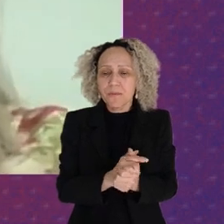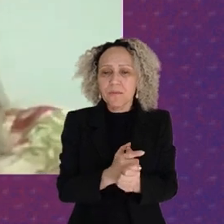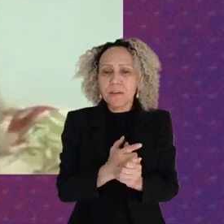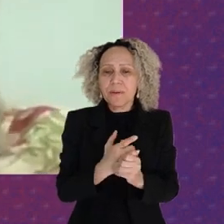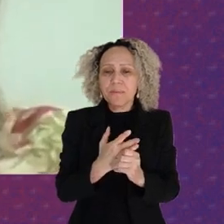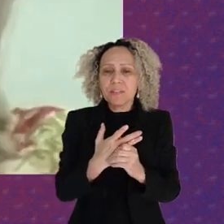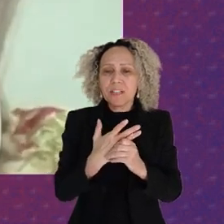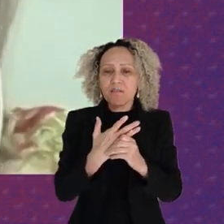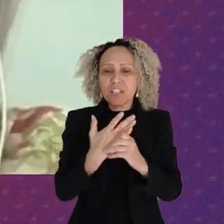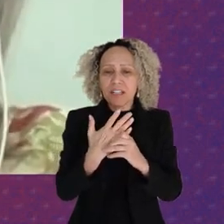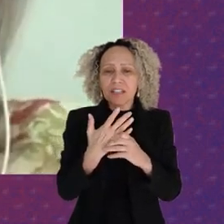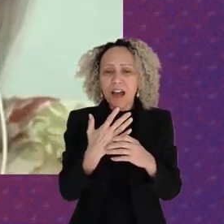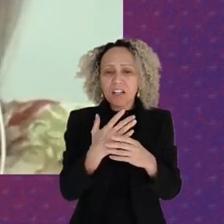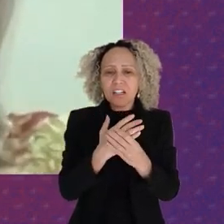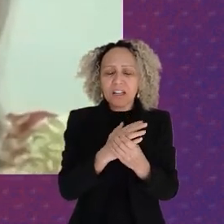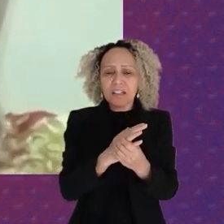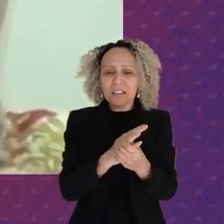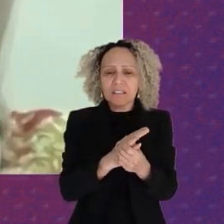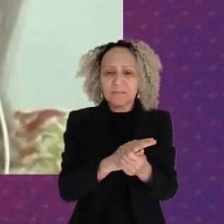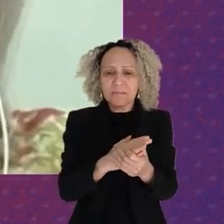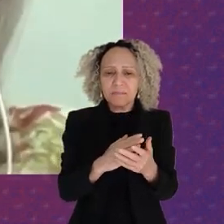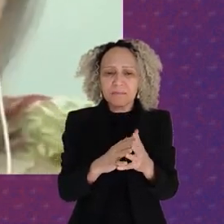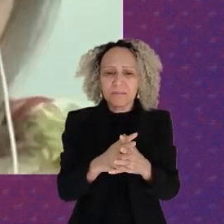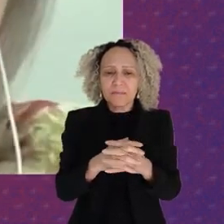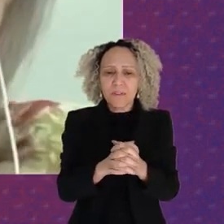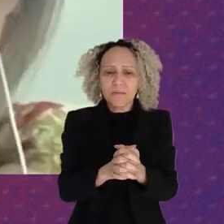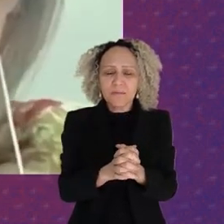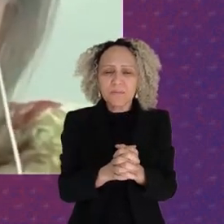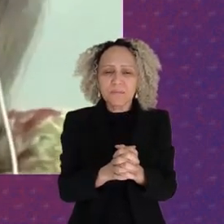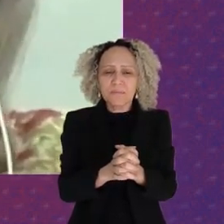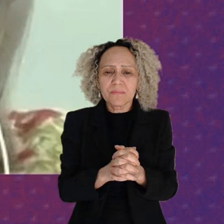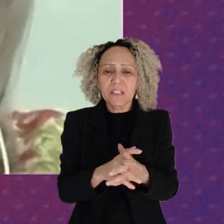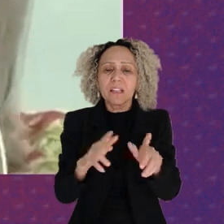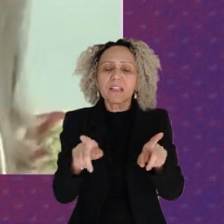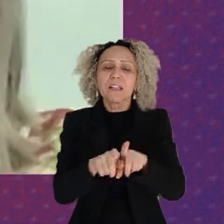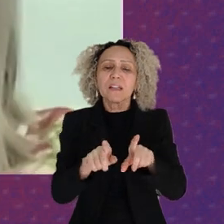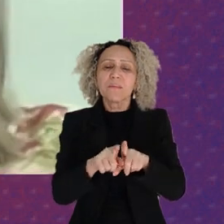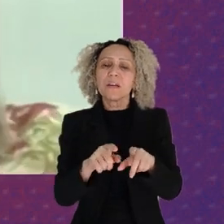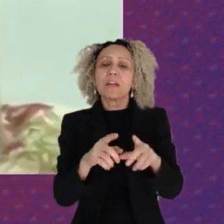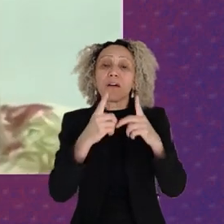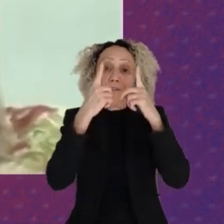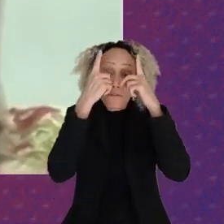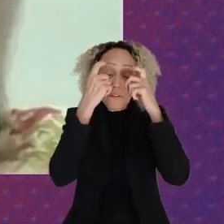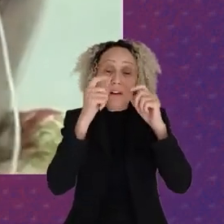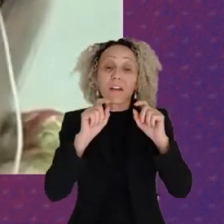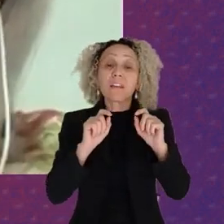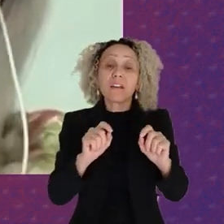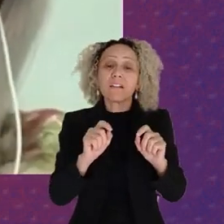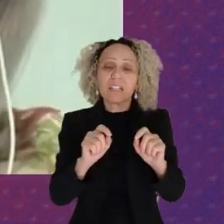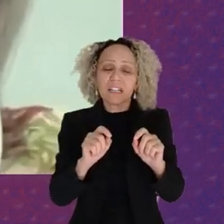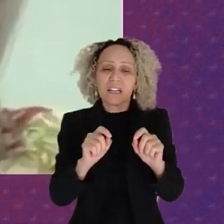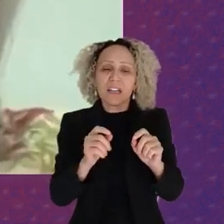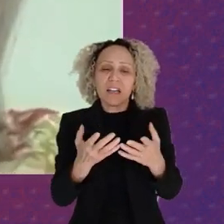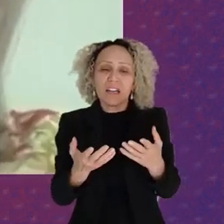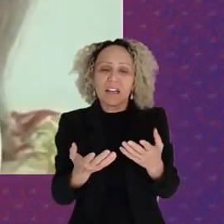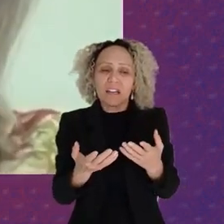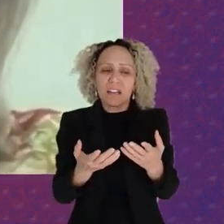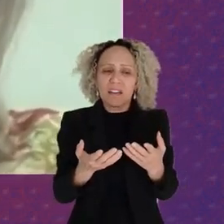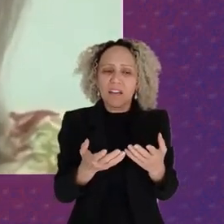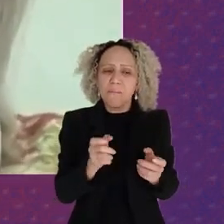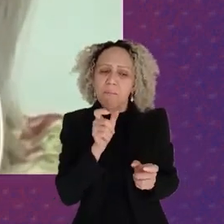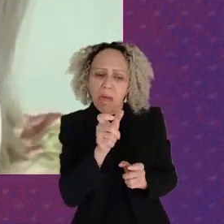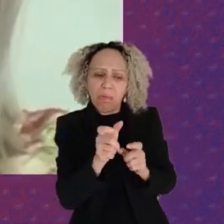ela está articulada à violência moral, que é caracterizada pela calúnia, difamação ou